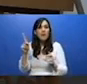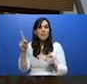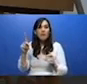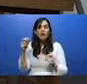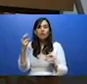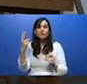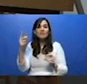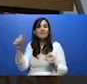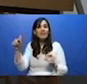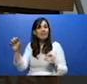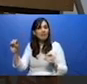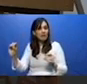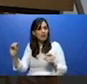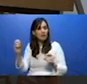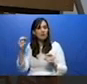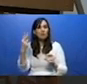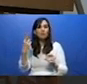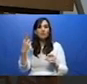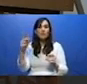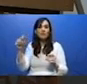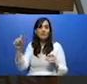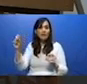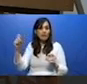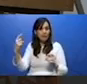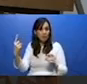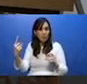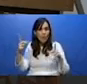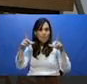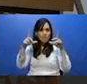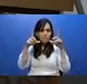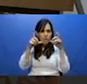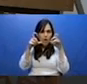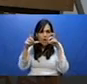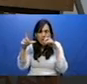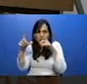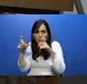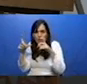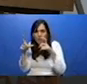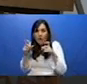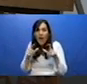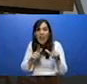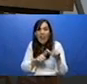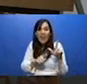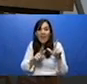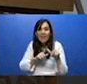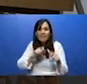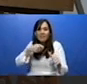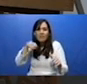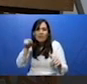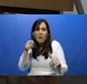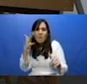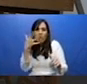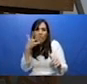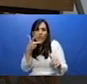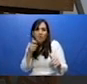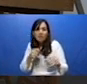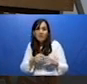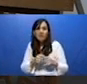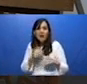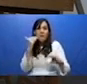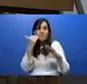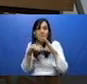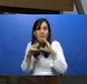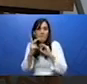270, 271, tira uma foto, capricha na letrinha e manda para sua professora. E